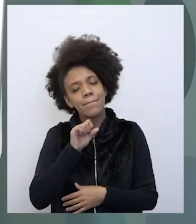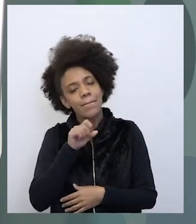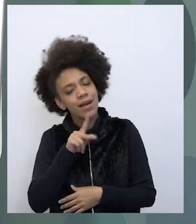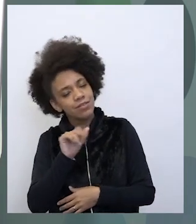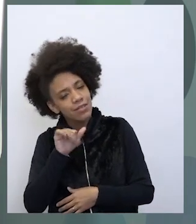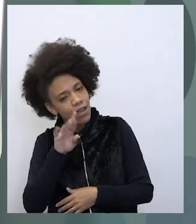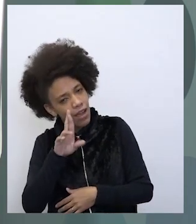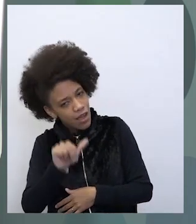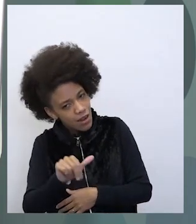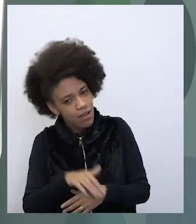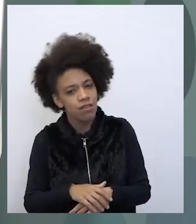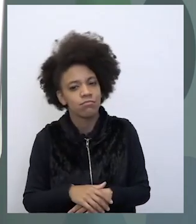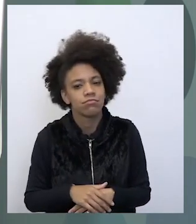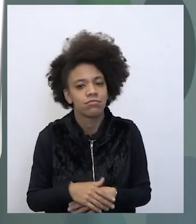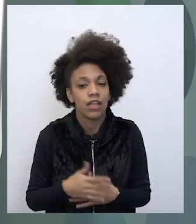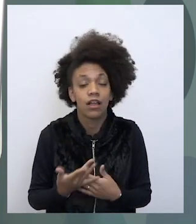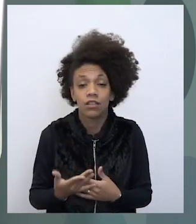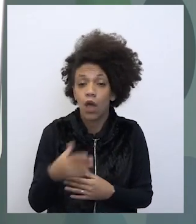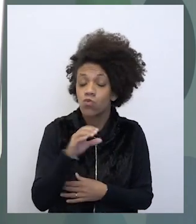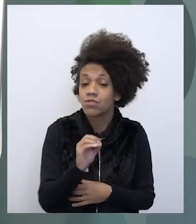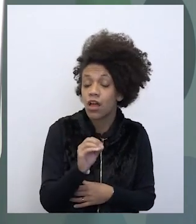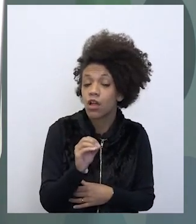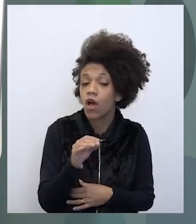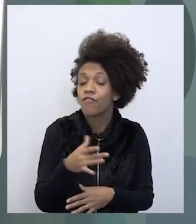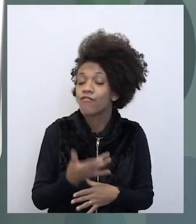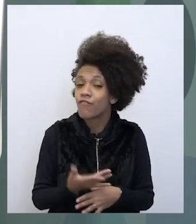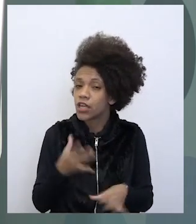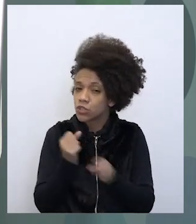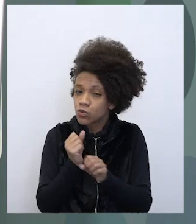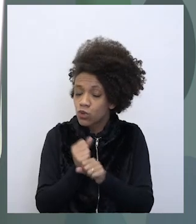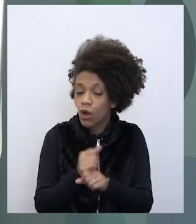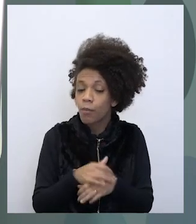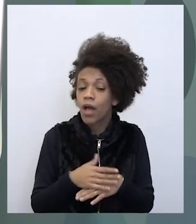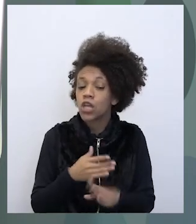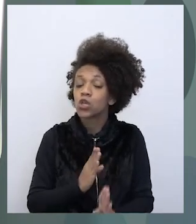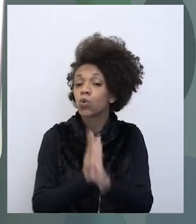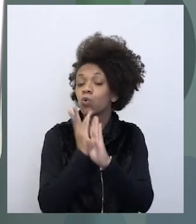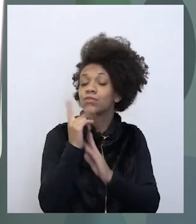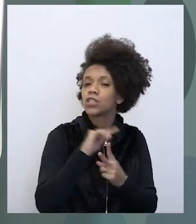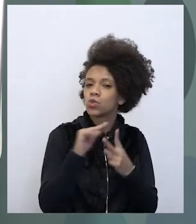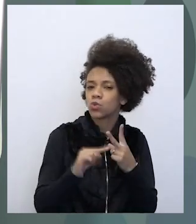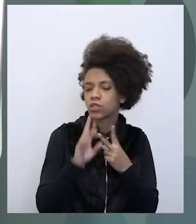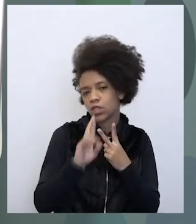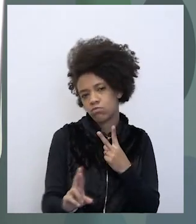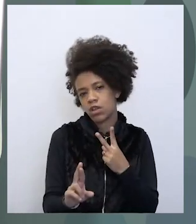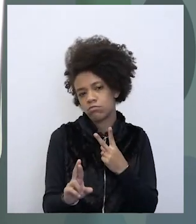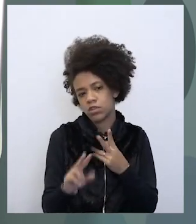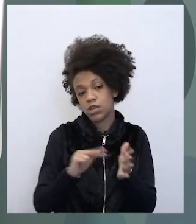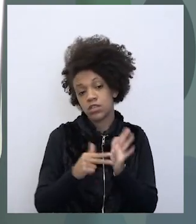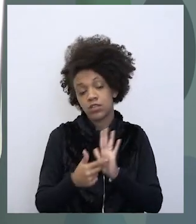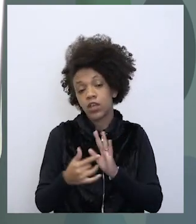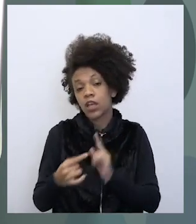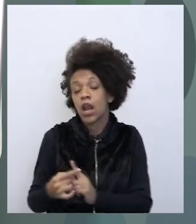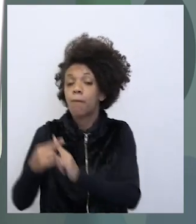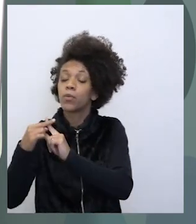parte aqui, ó, essa equação igualando a 0, né? Quando a gente faz o Bhaskara, a gente encontrou dois valores. significa que o delta era positivo e a